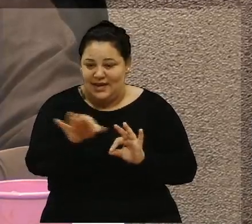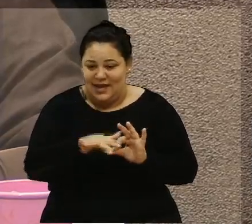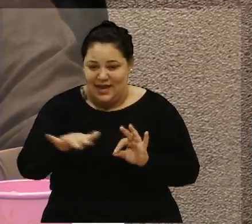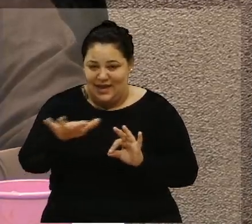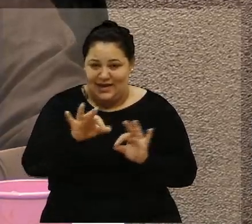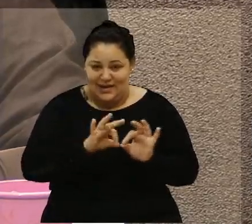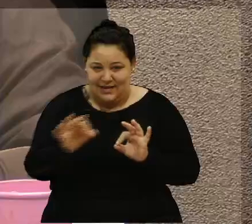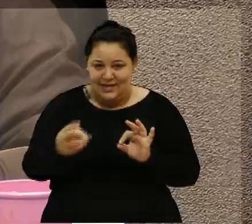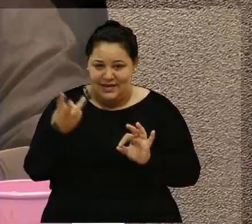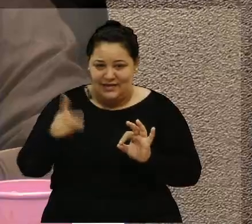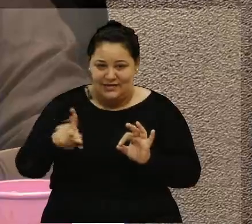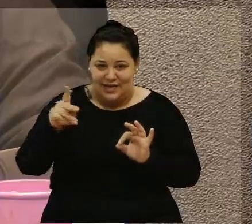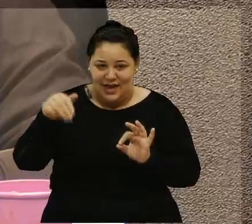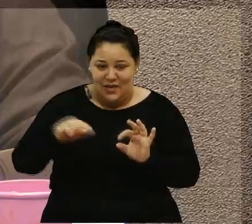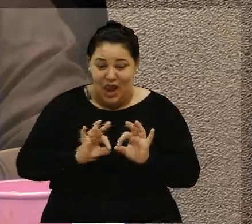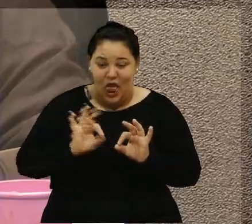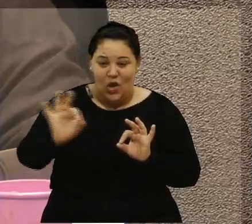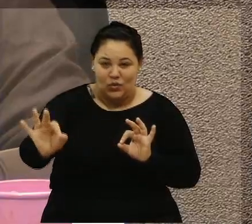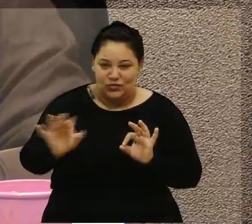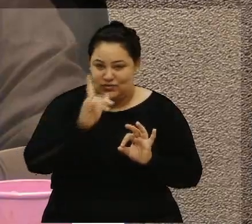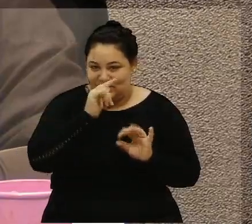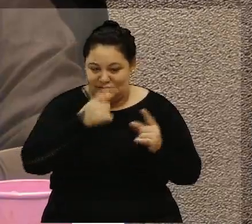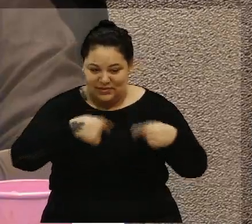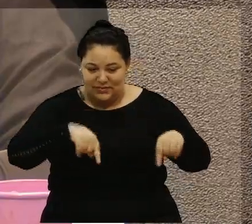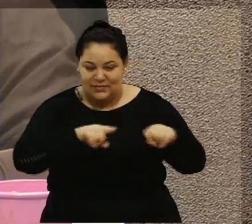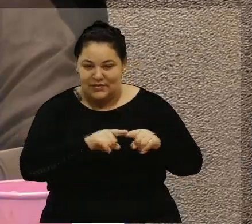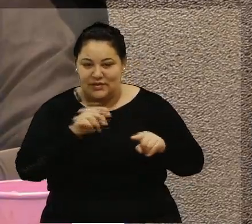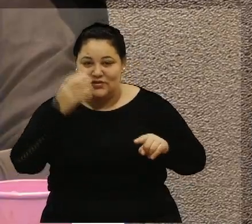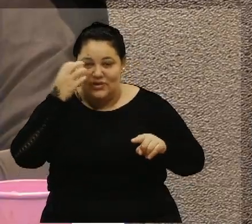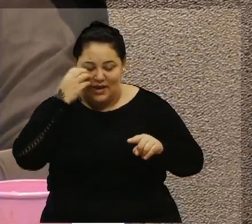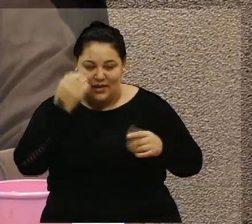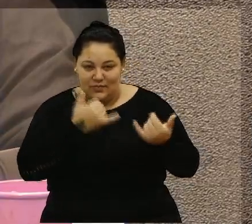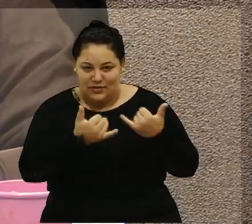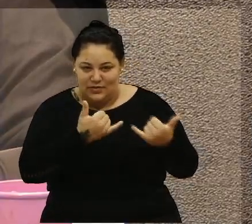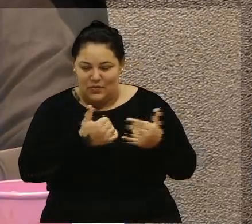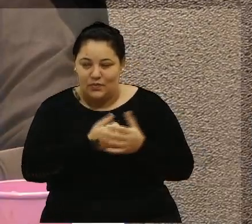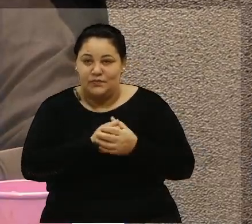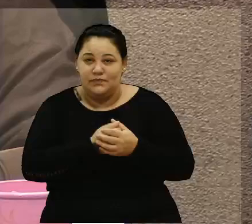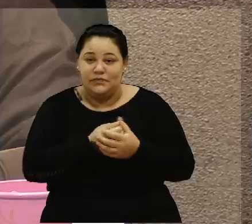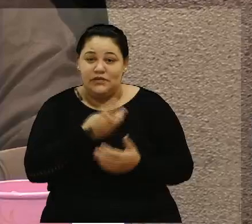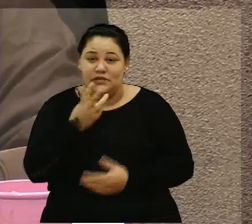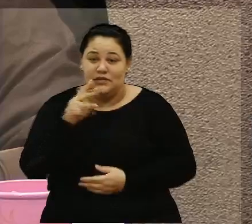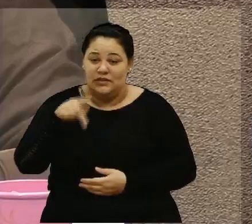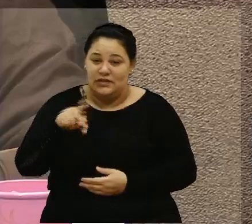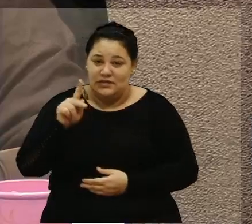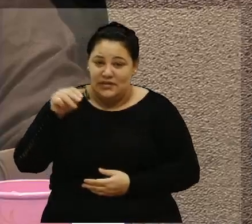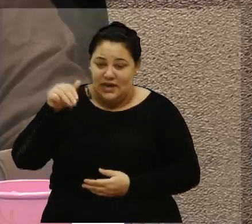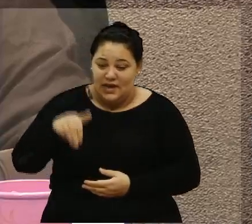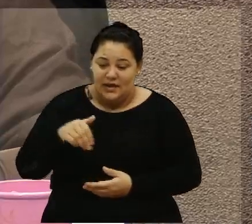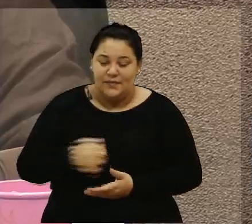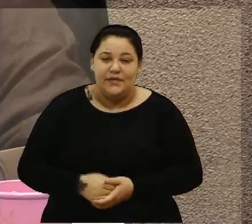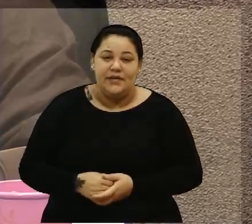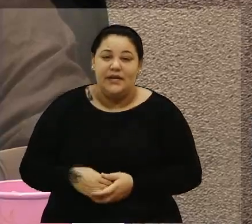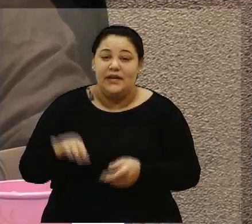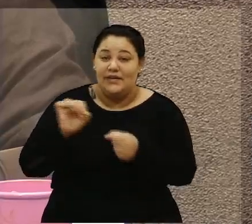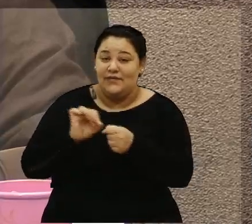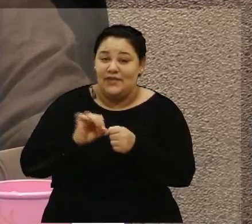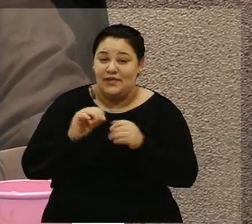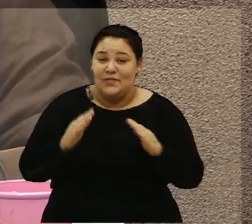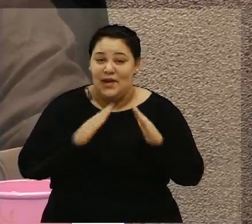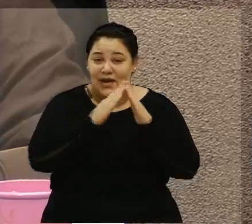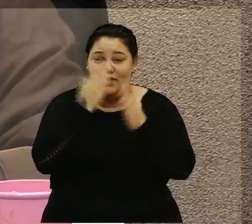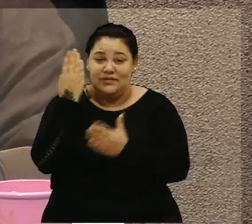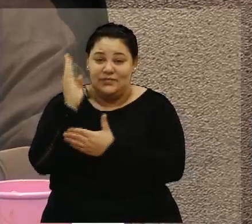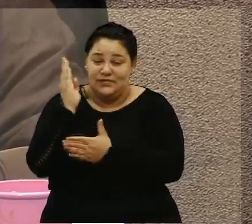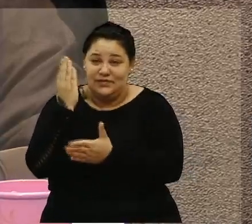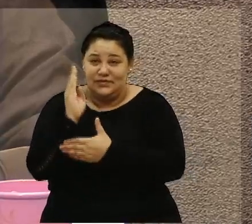da represa ali de Anarrec, né? 3 quilômetros. Ele fez uma casa de alvenaria para o